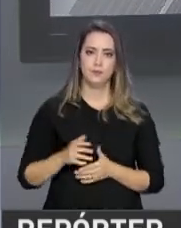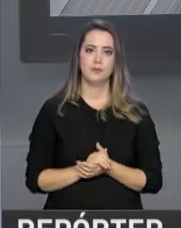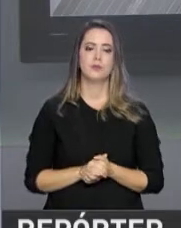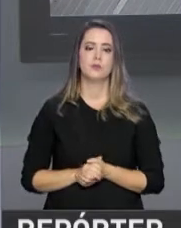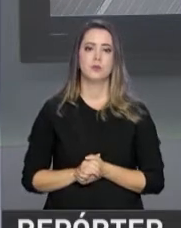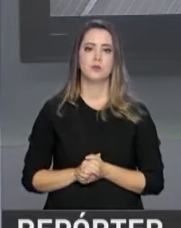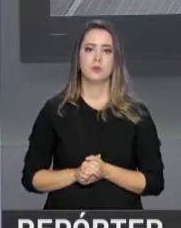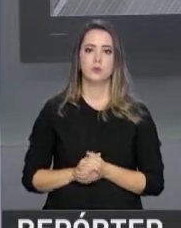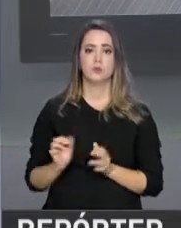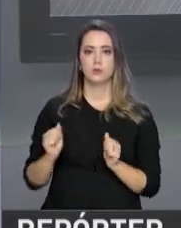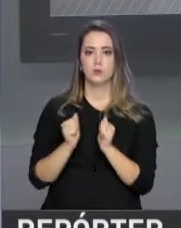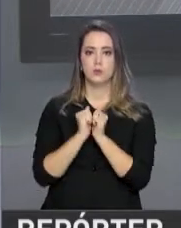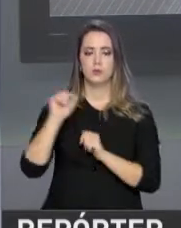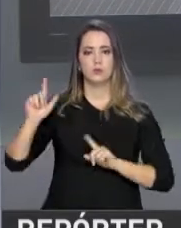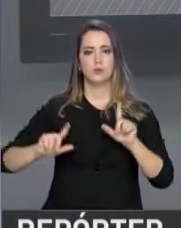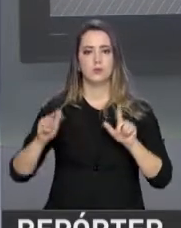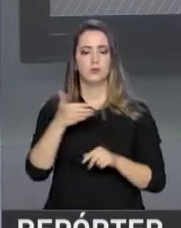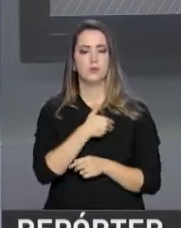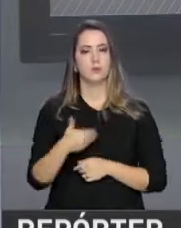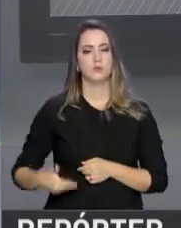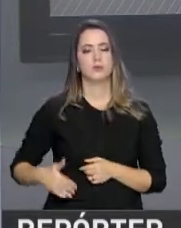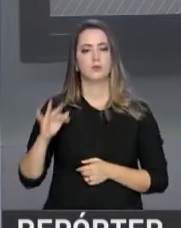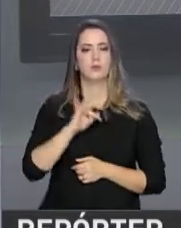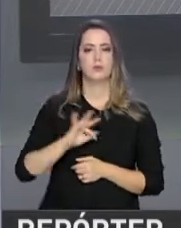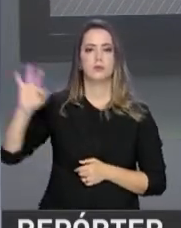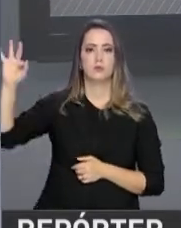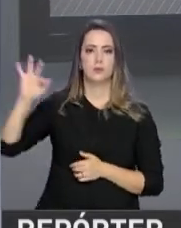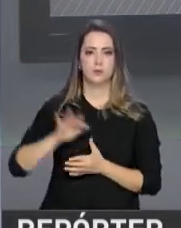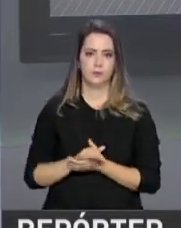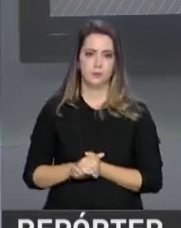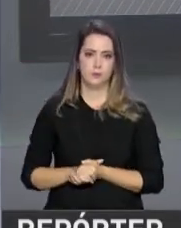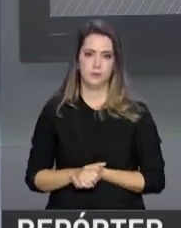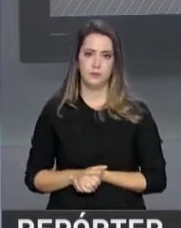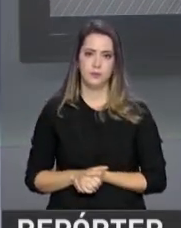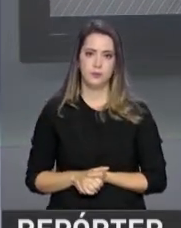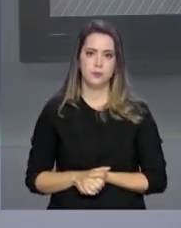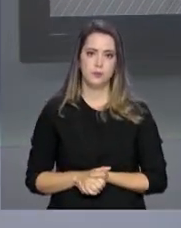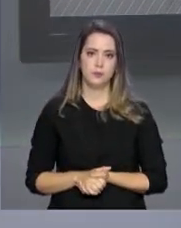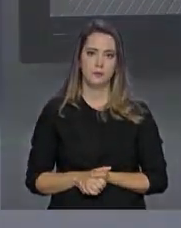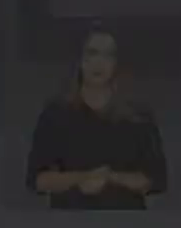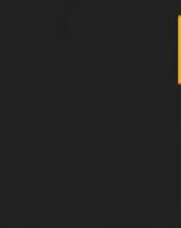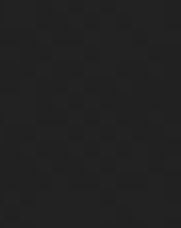na internet continue com a gente e nbr a tv do governo federal